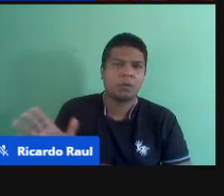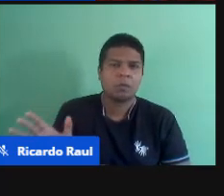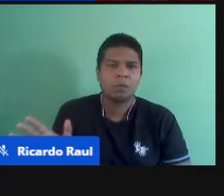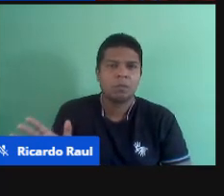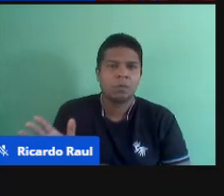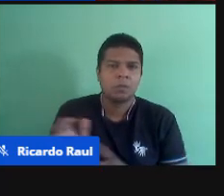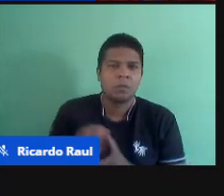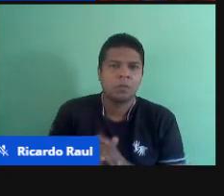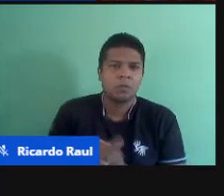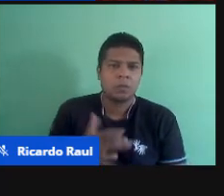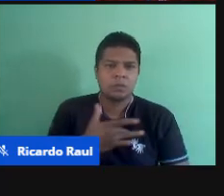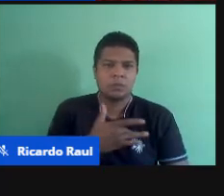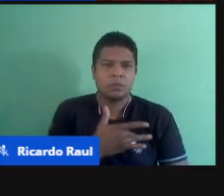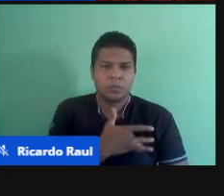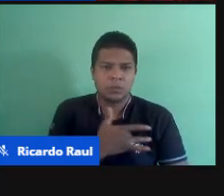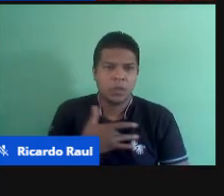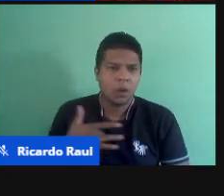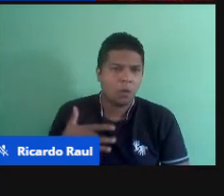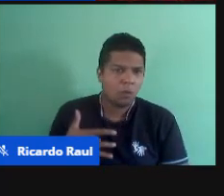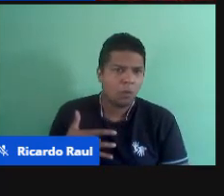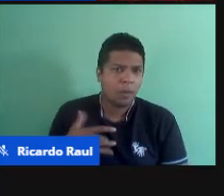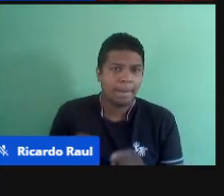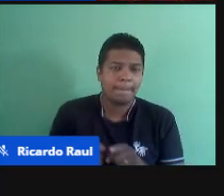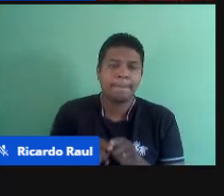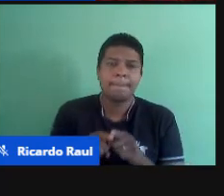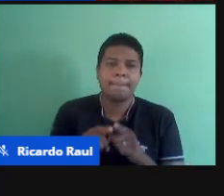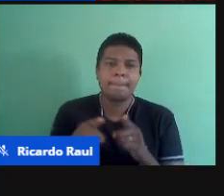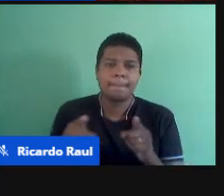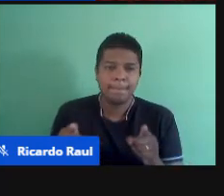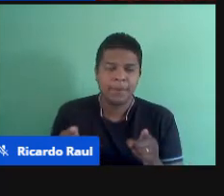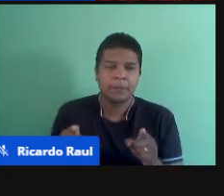como saúde, mas extremamente